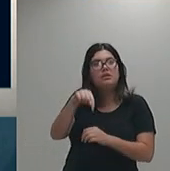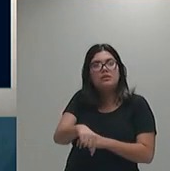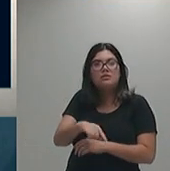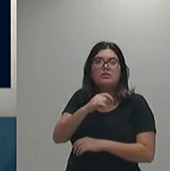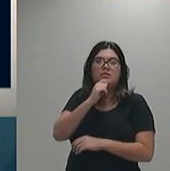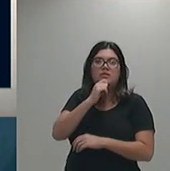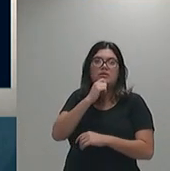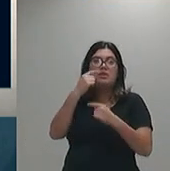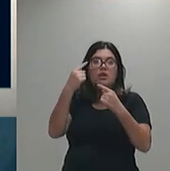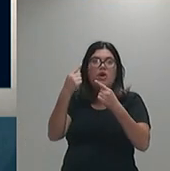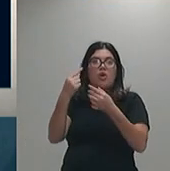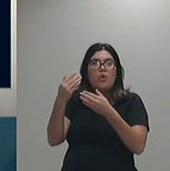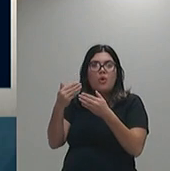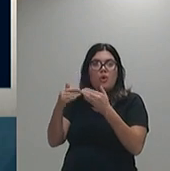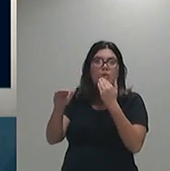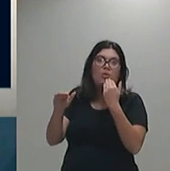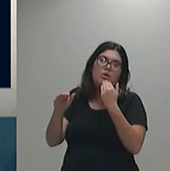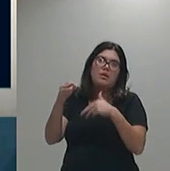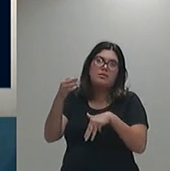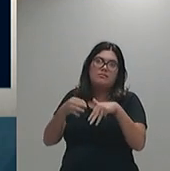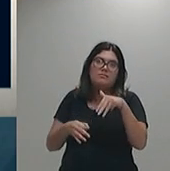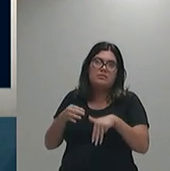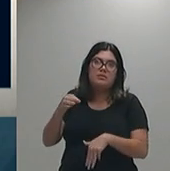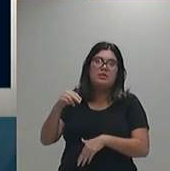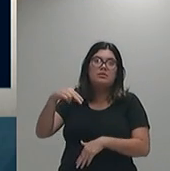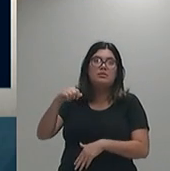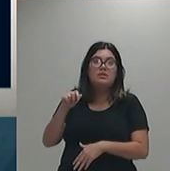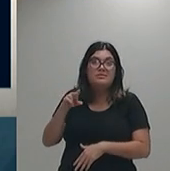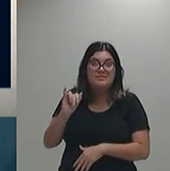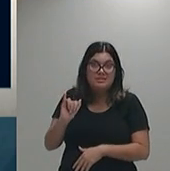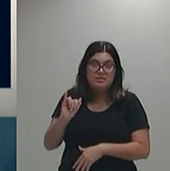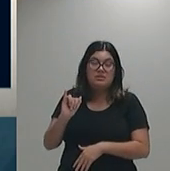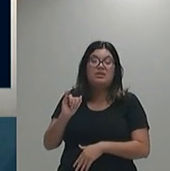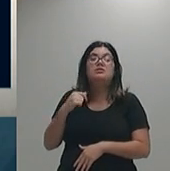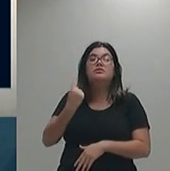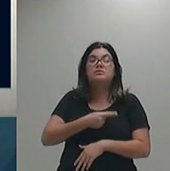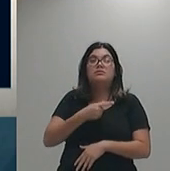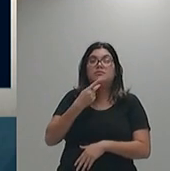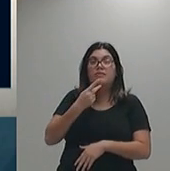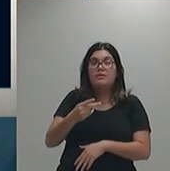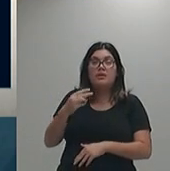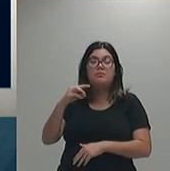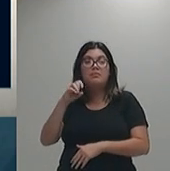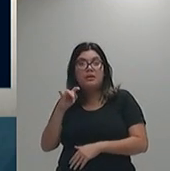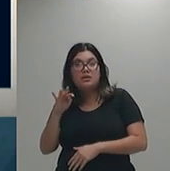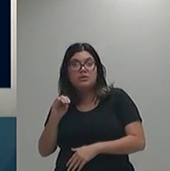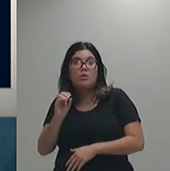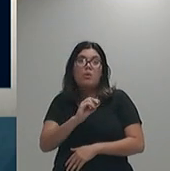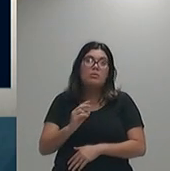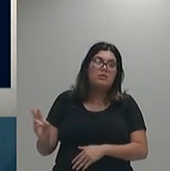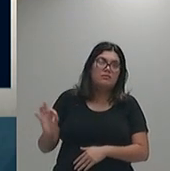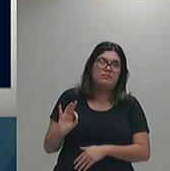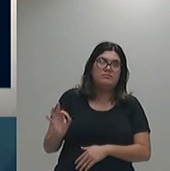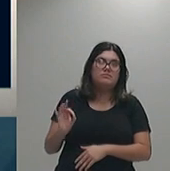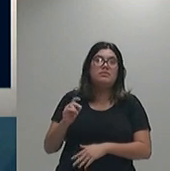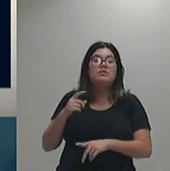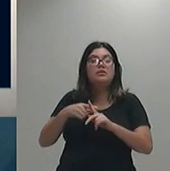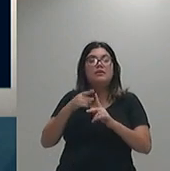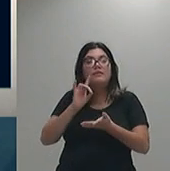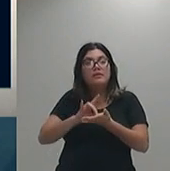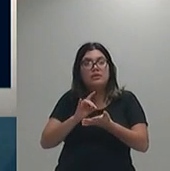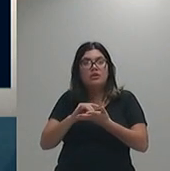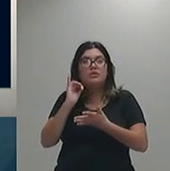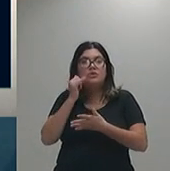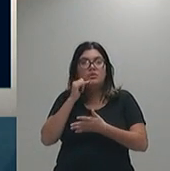parte da opinião da ministra Fátima Nancy enquanto é isso que nós estamos enfrentando o médico não porque porque na verdade o discurso do